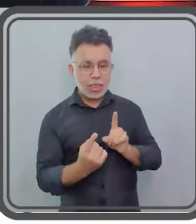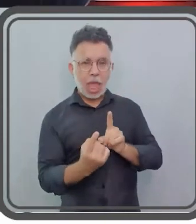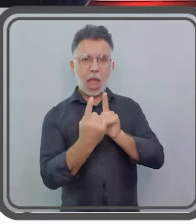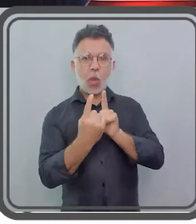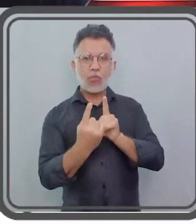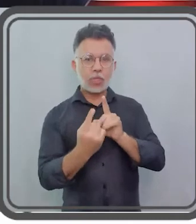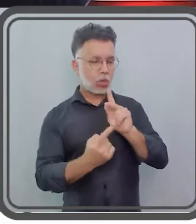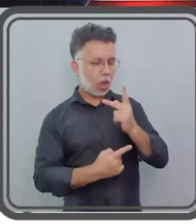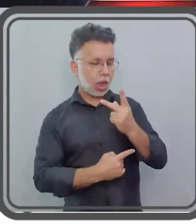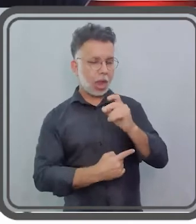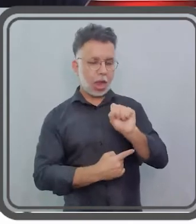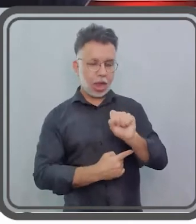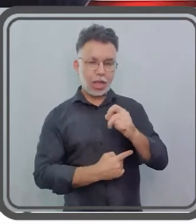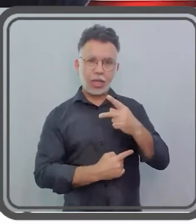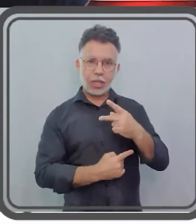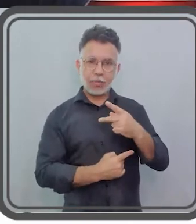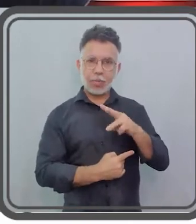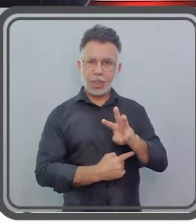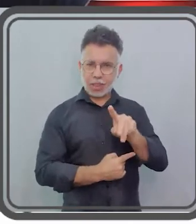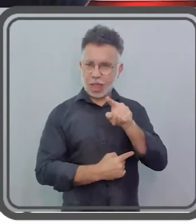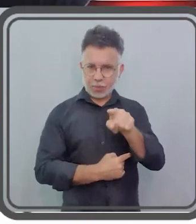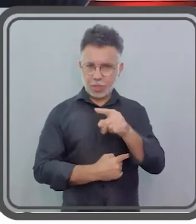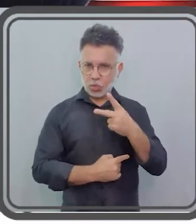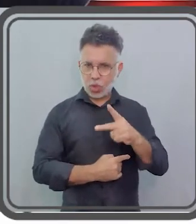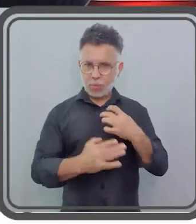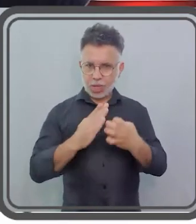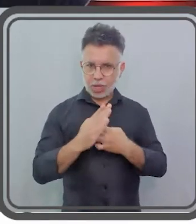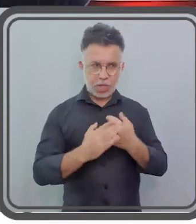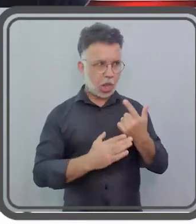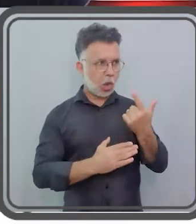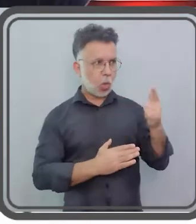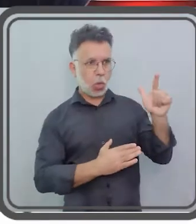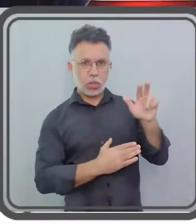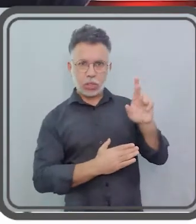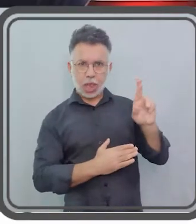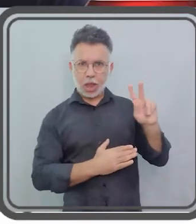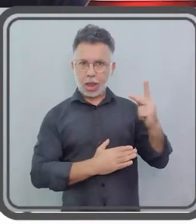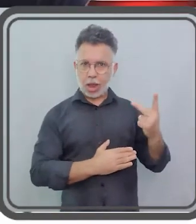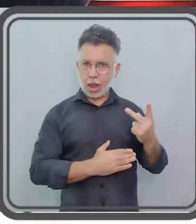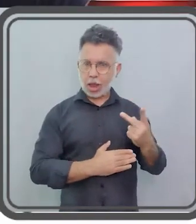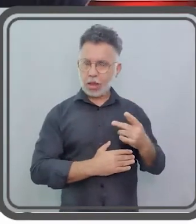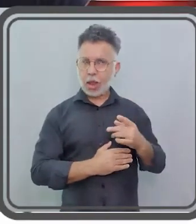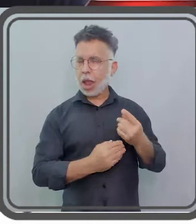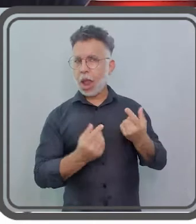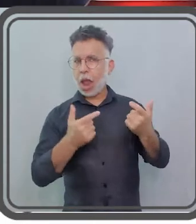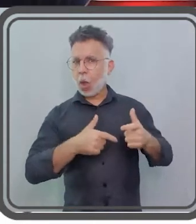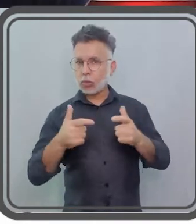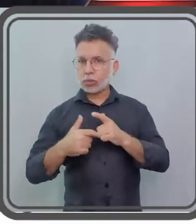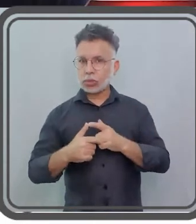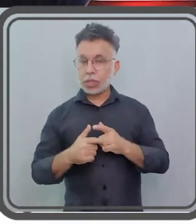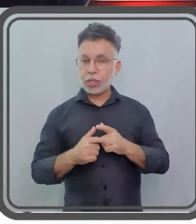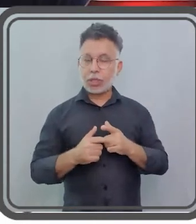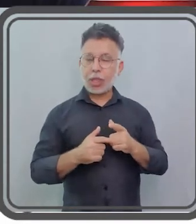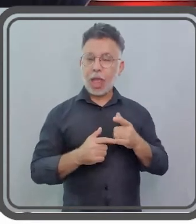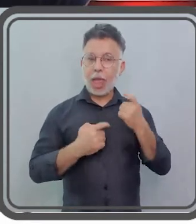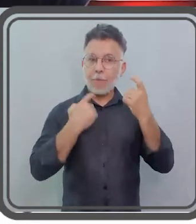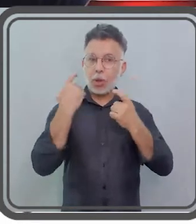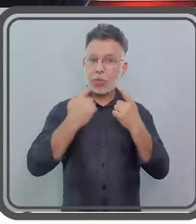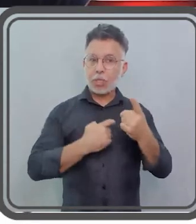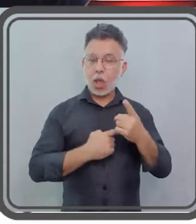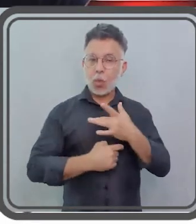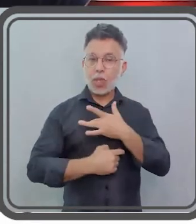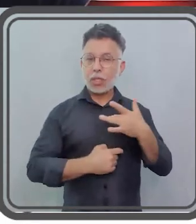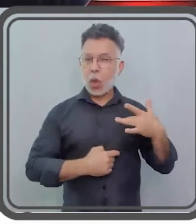o HSPW? O RH das empresas? O nível executivo, né? Aonde está sentando a preocupação com a saúde